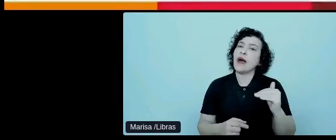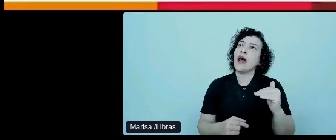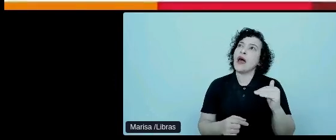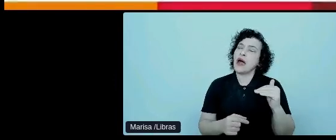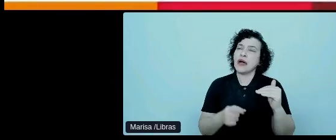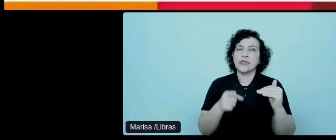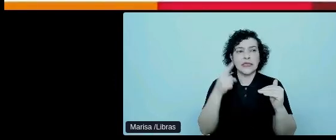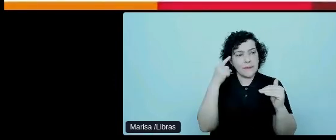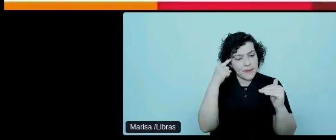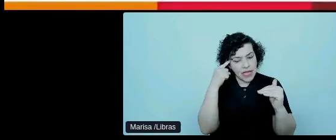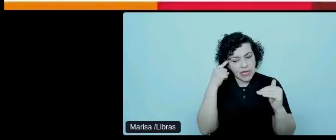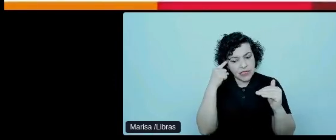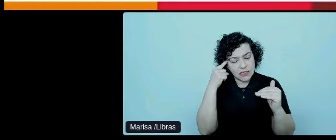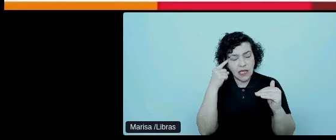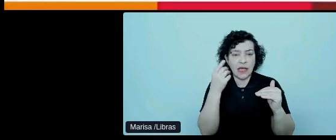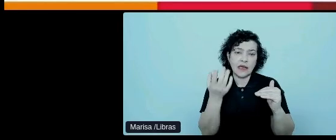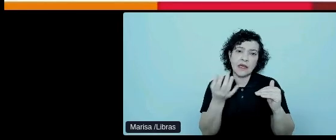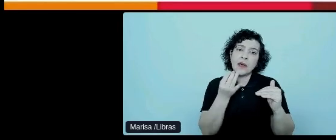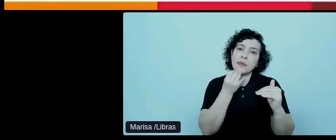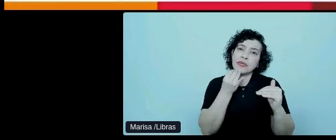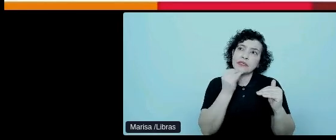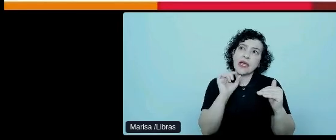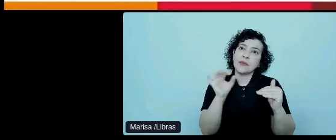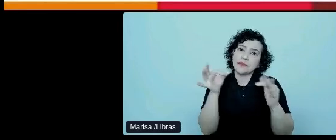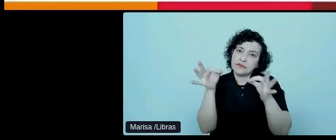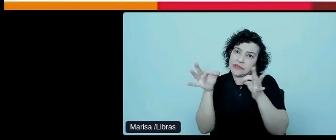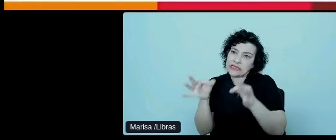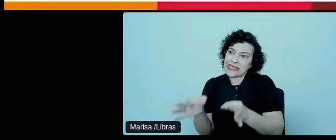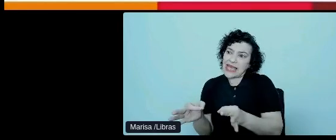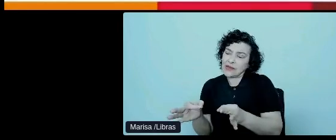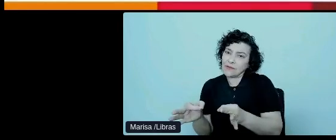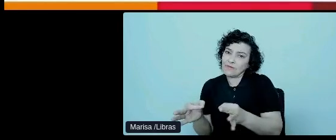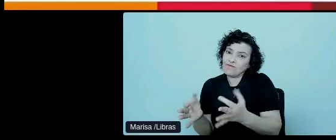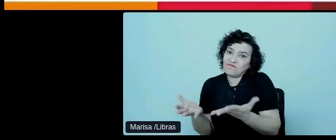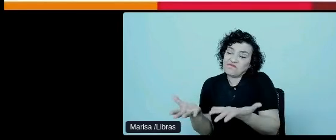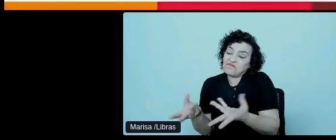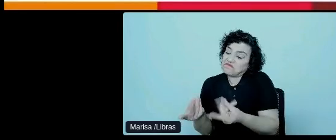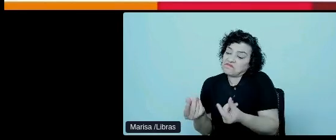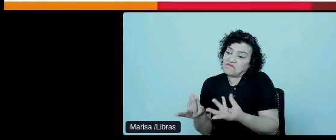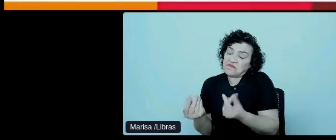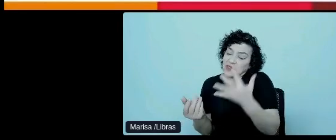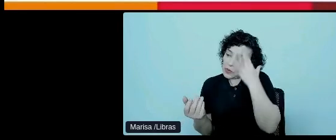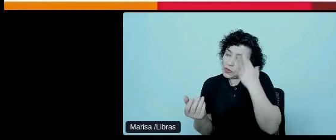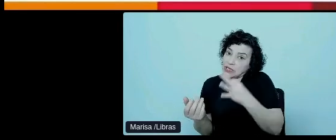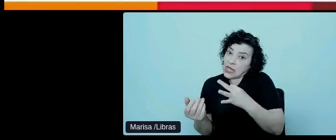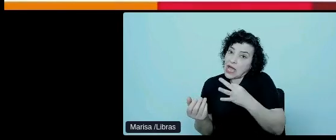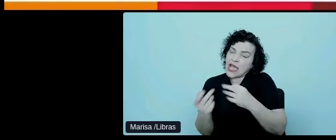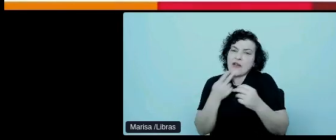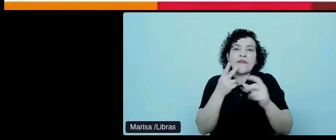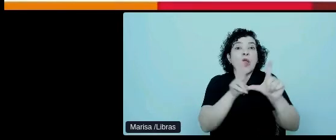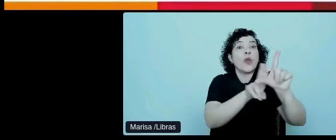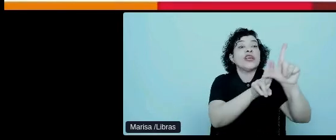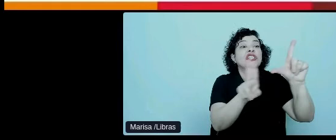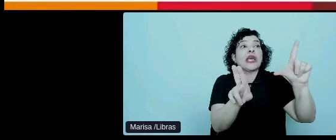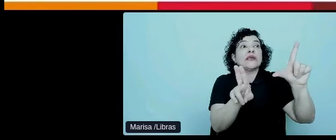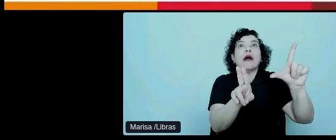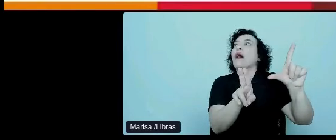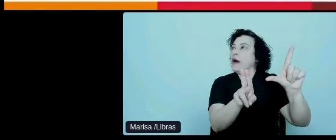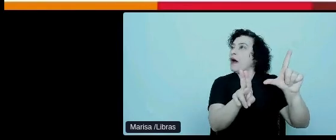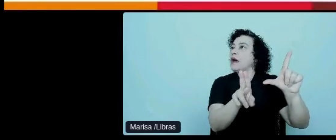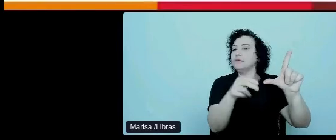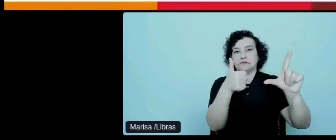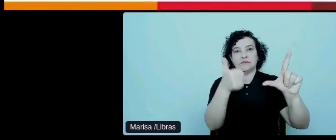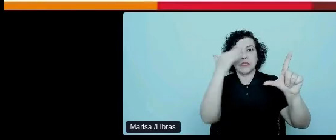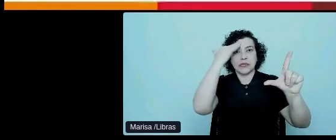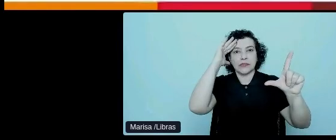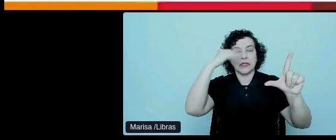coisa. Diferente de eu falar para ser robusto, não te leva a lugar nenhum. Agora, se eu falo legendas, eu entendo que é